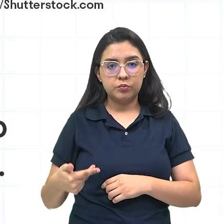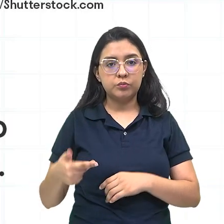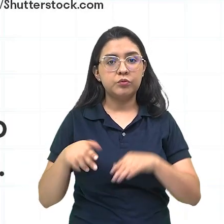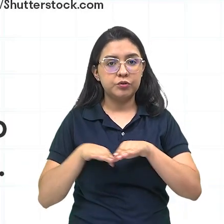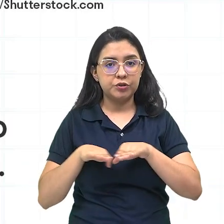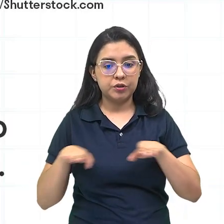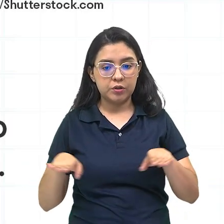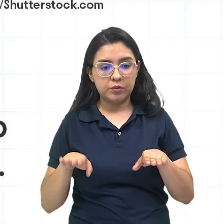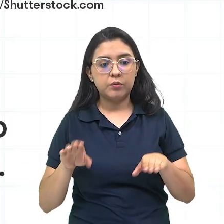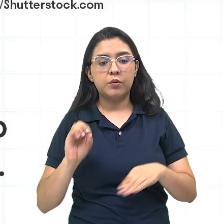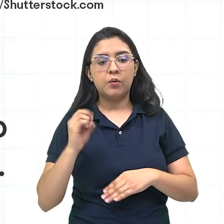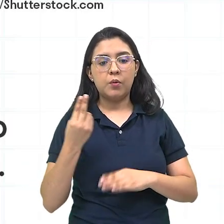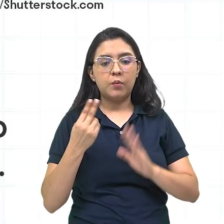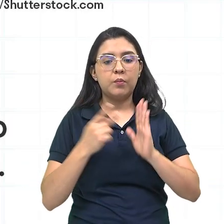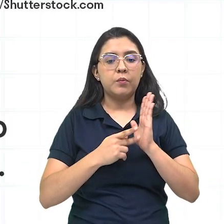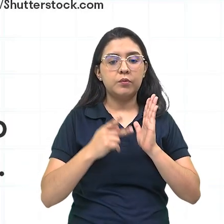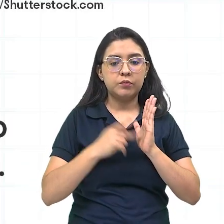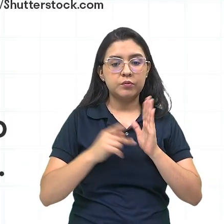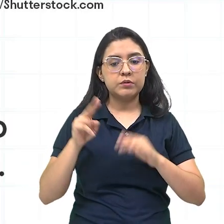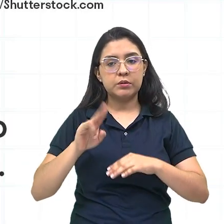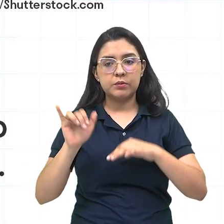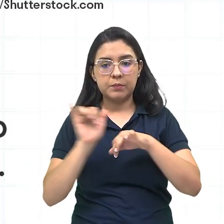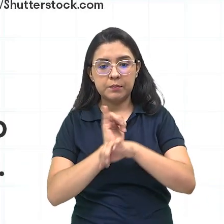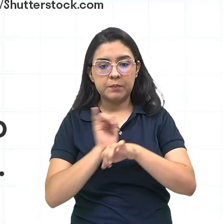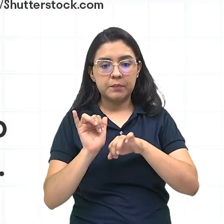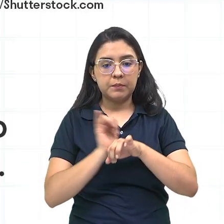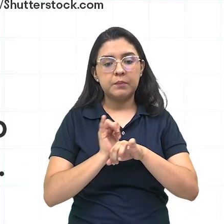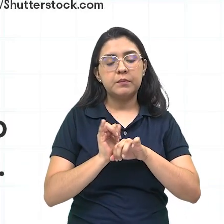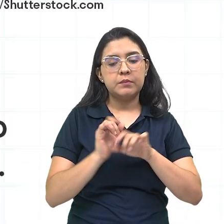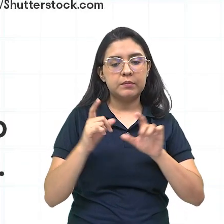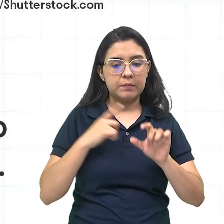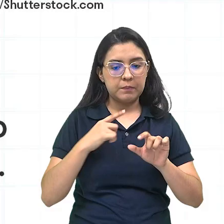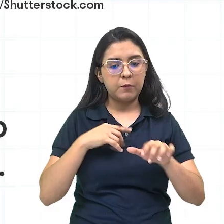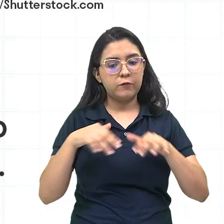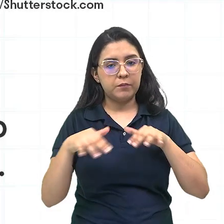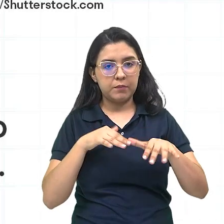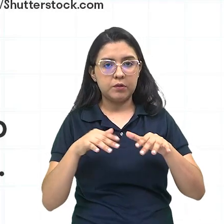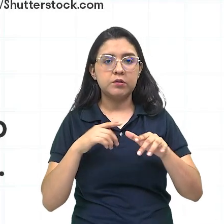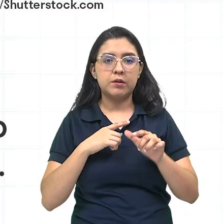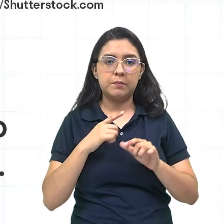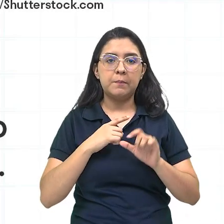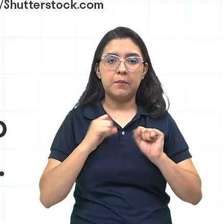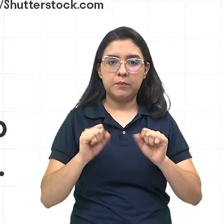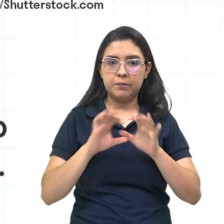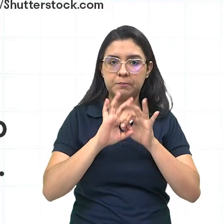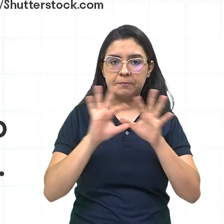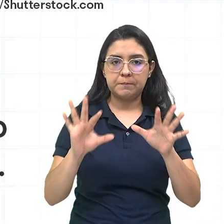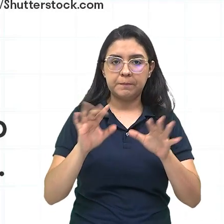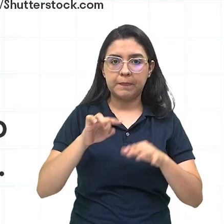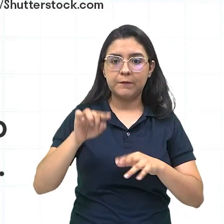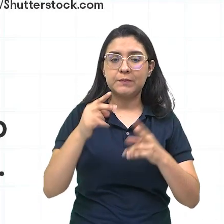chão ou pontuar através de técnicas permitidas. Então, vocês